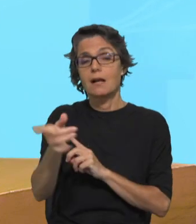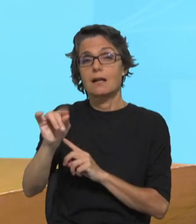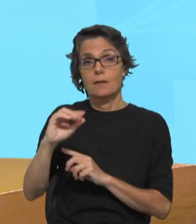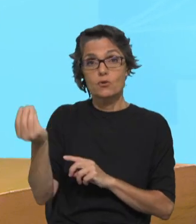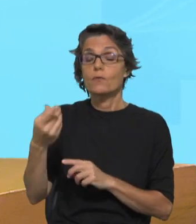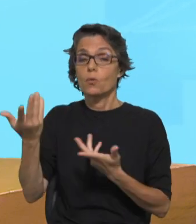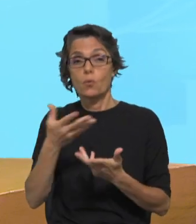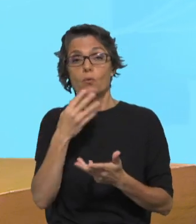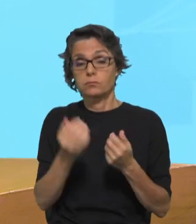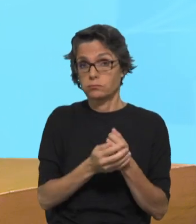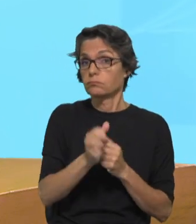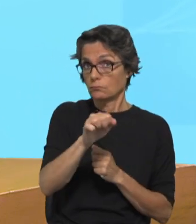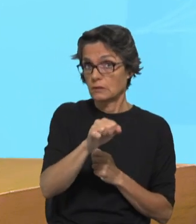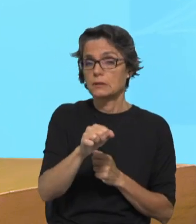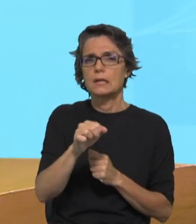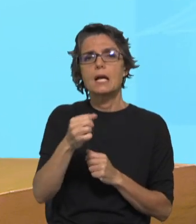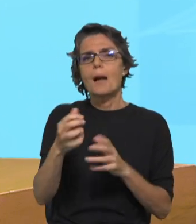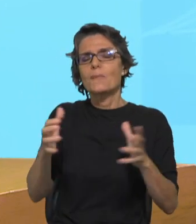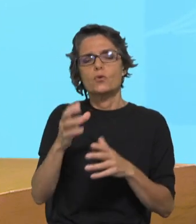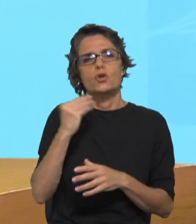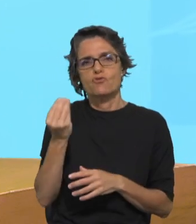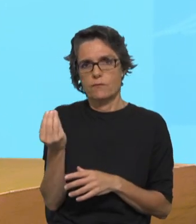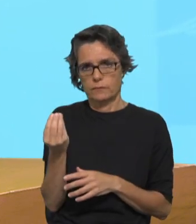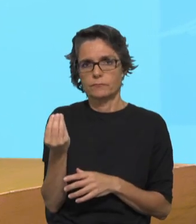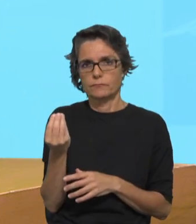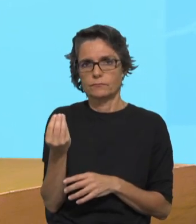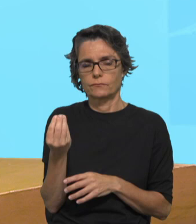voluntariado missionário. Mas é sobretudo juventude. E, portanto,